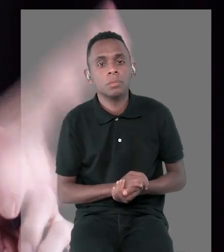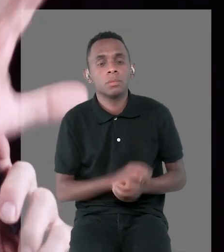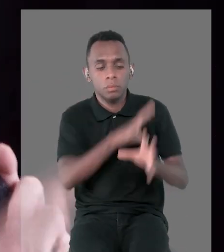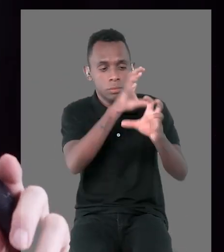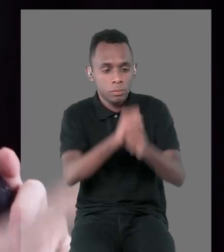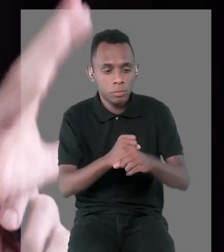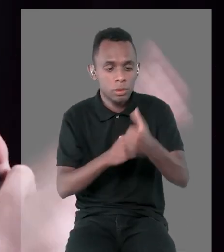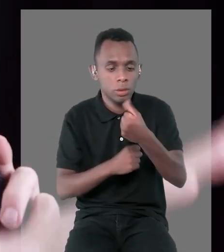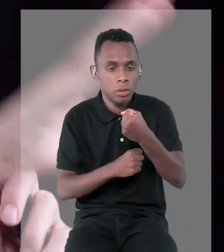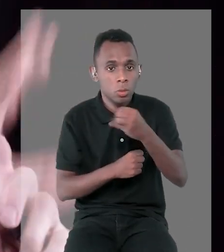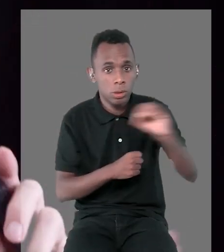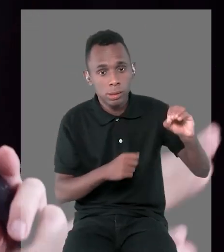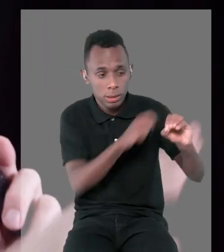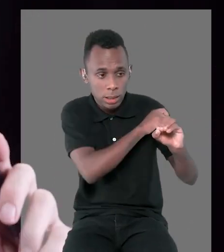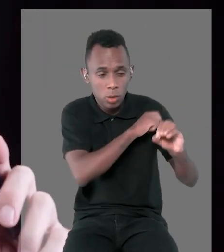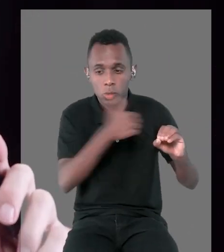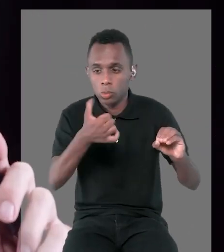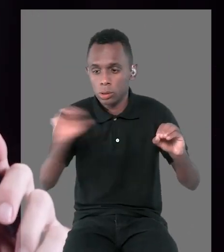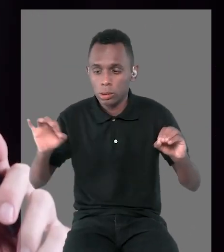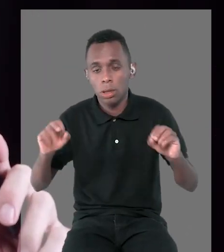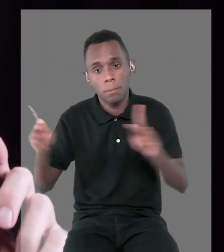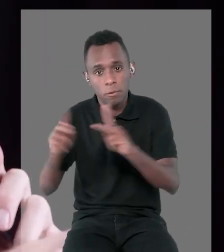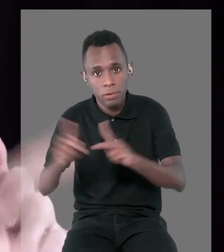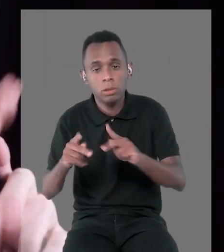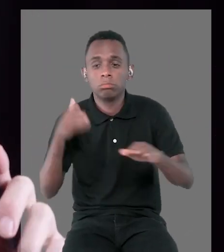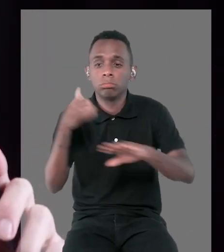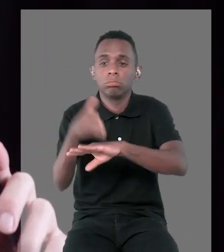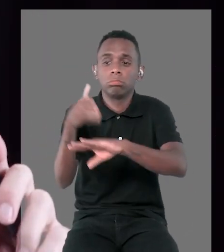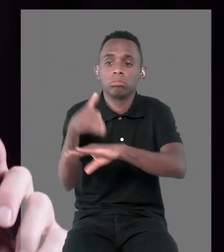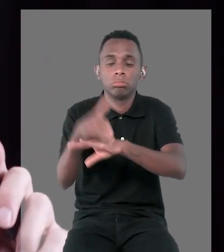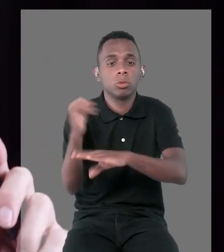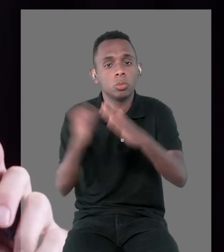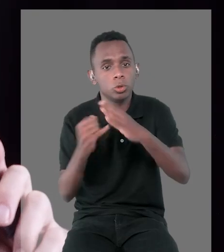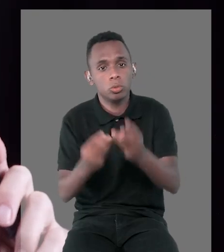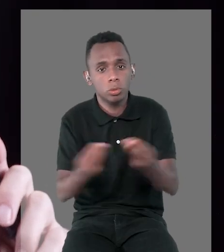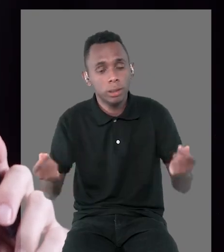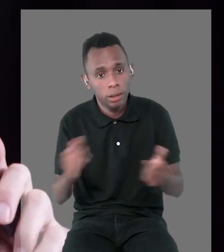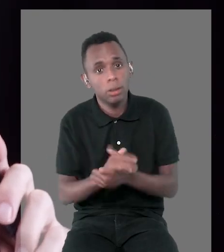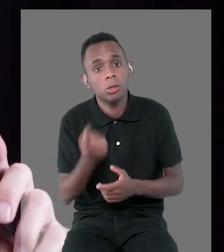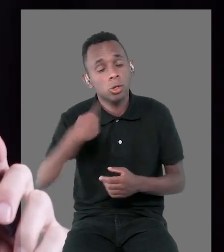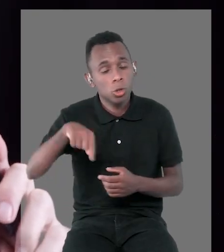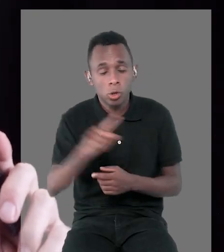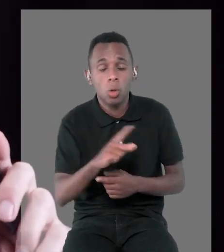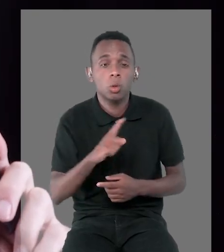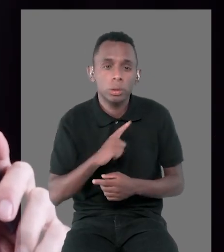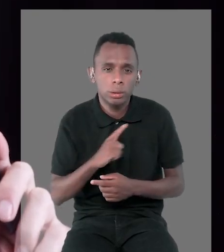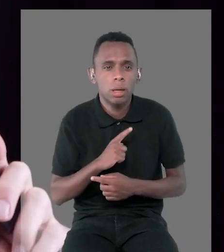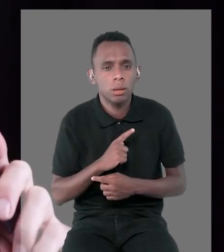800 alunos sem professores, né? Então 900 pessoas que estão frequentando regularmente o Instituto Terra, onde nós temos um